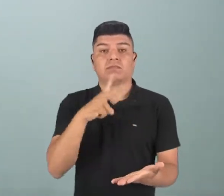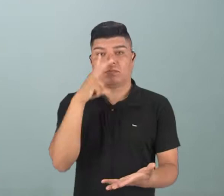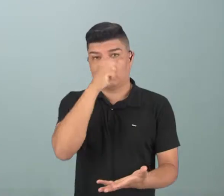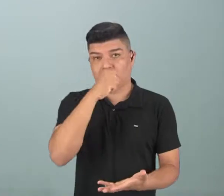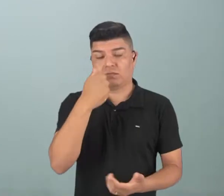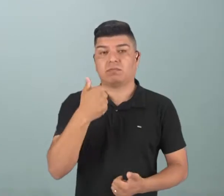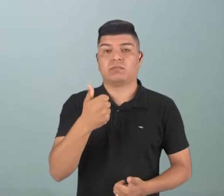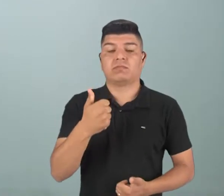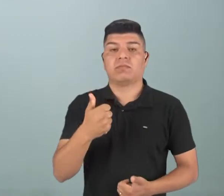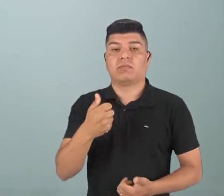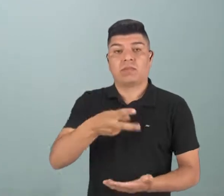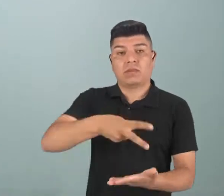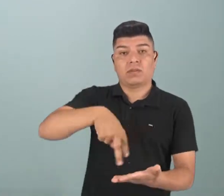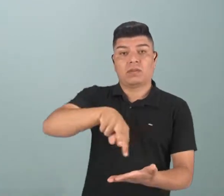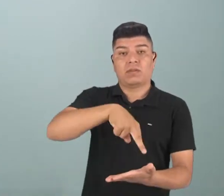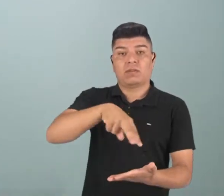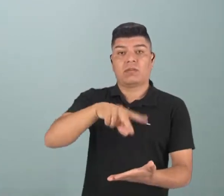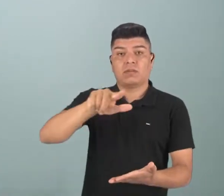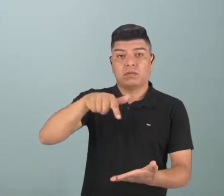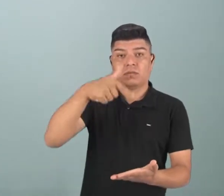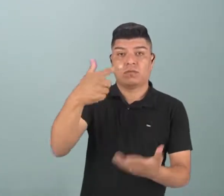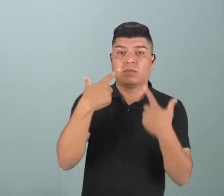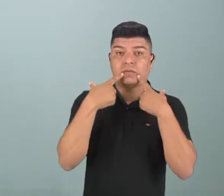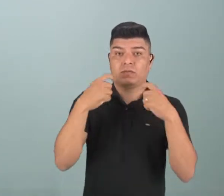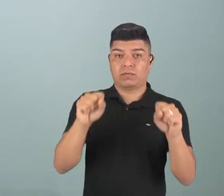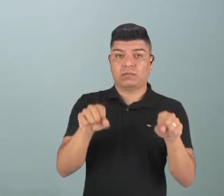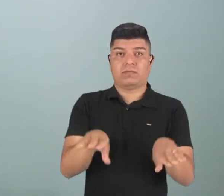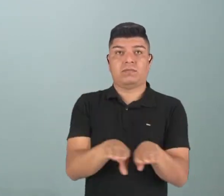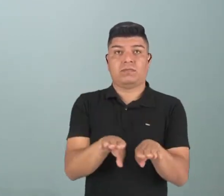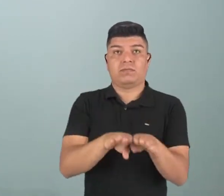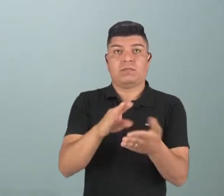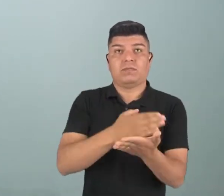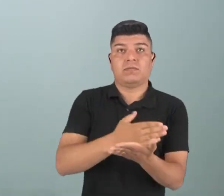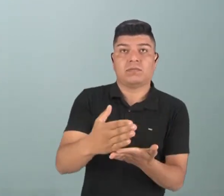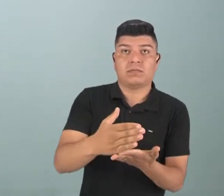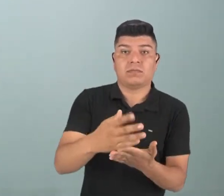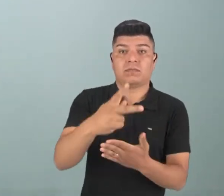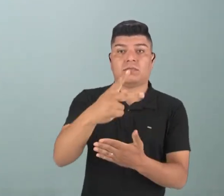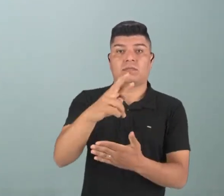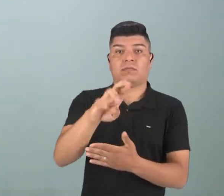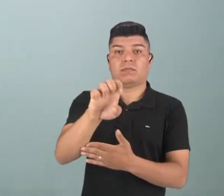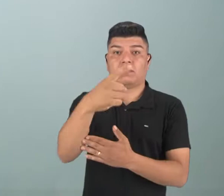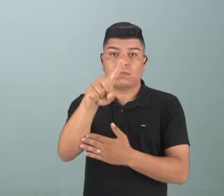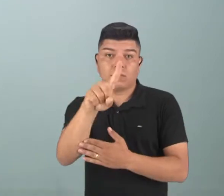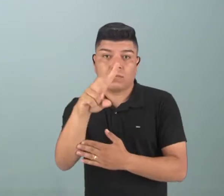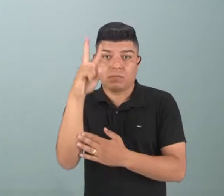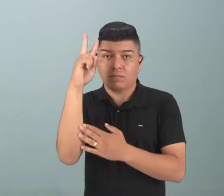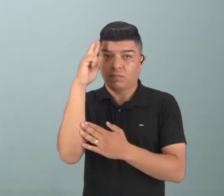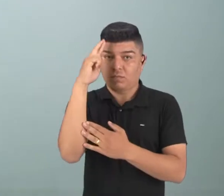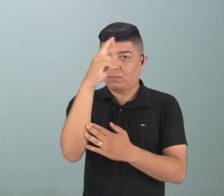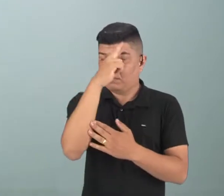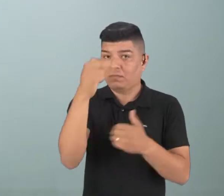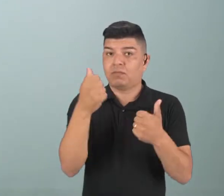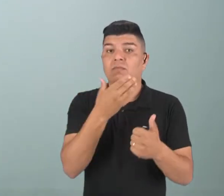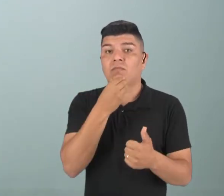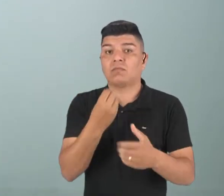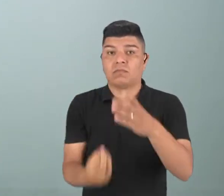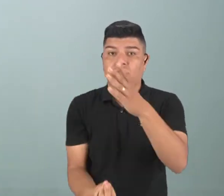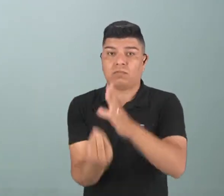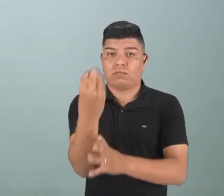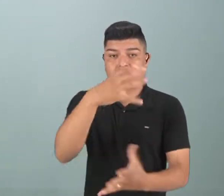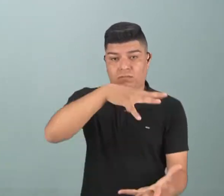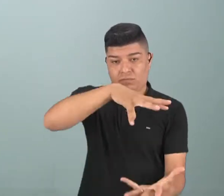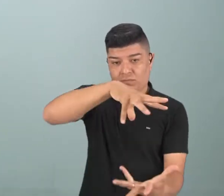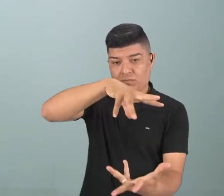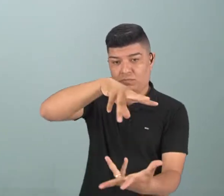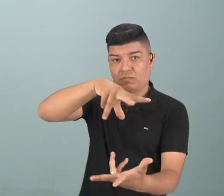poder. E a dança, assim como todas as outras linguagens, gente, começa na pré-história. O homem nasceu nesse planeta